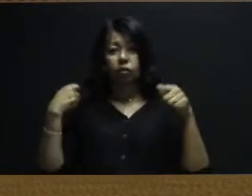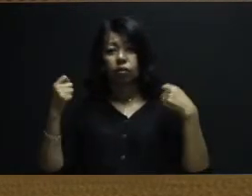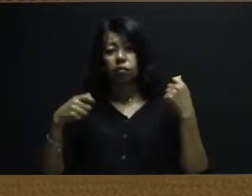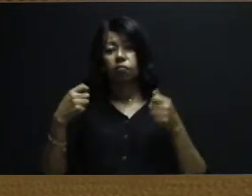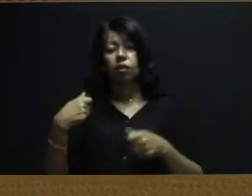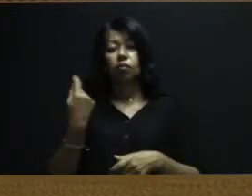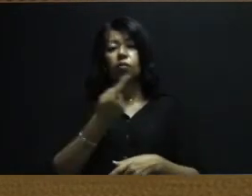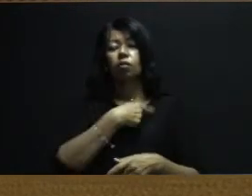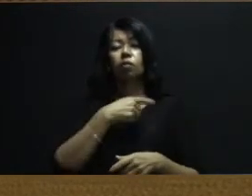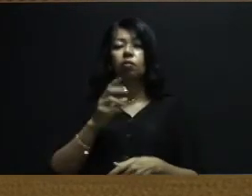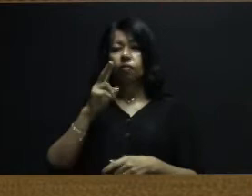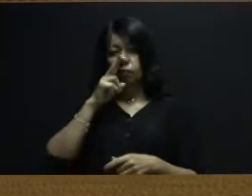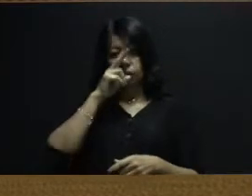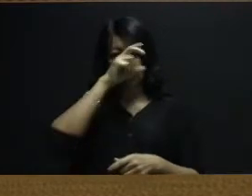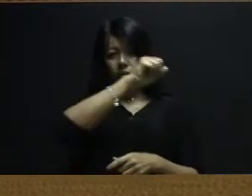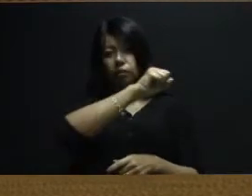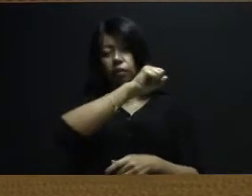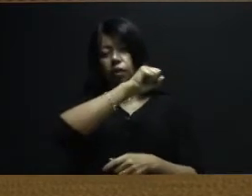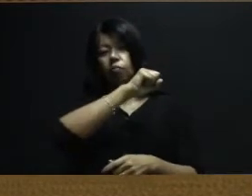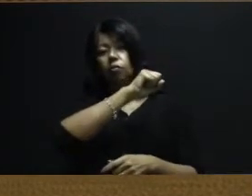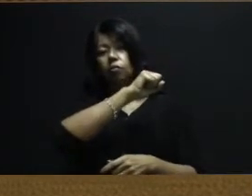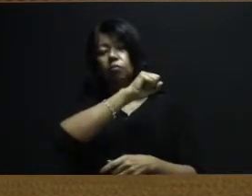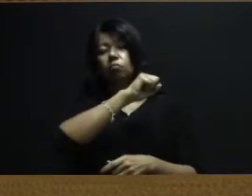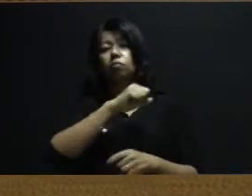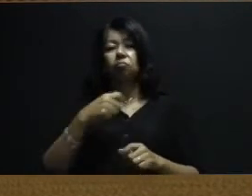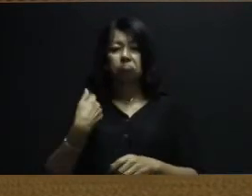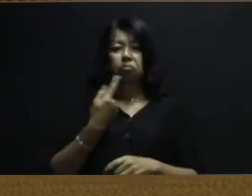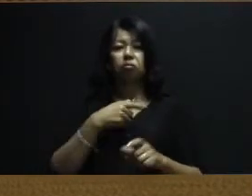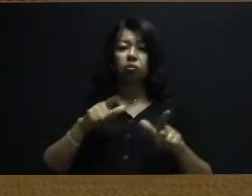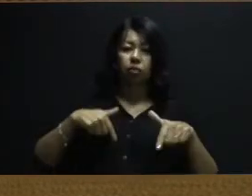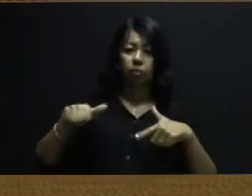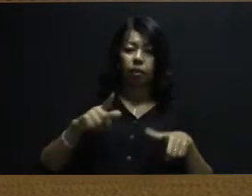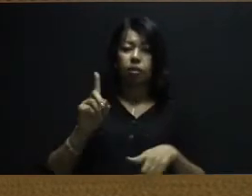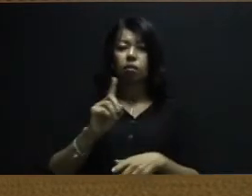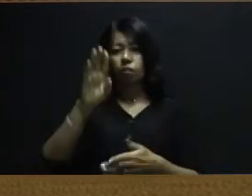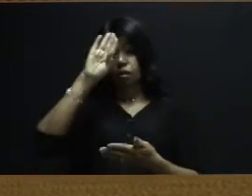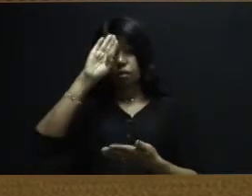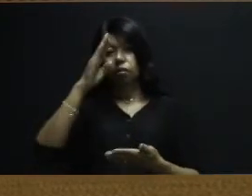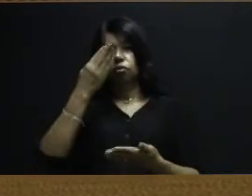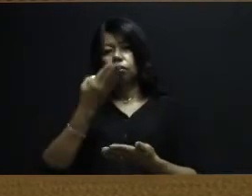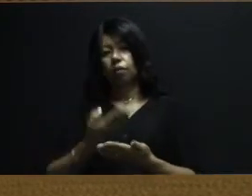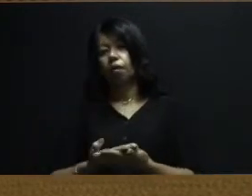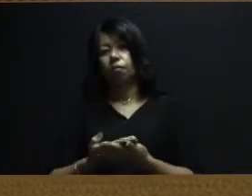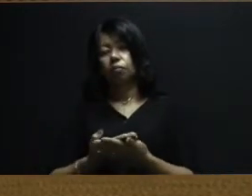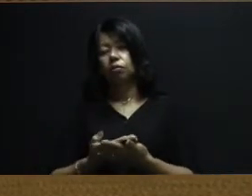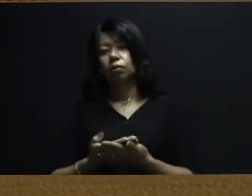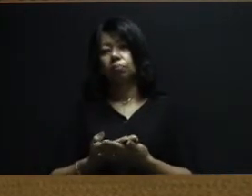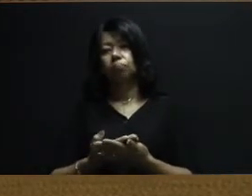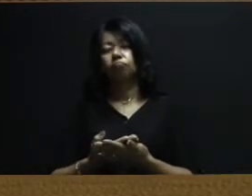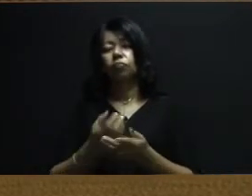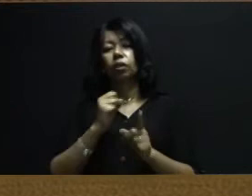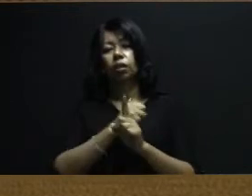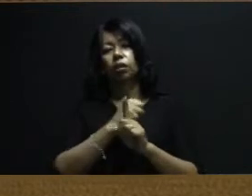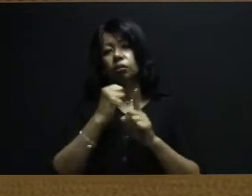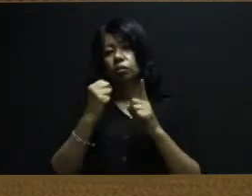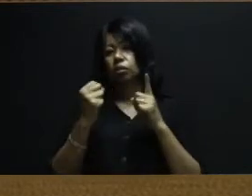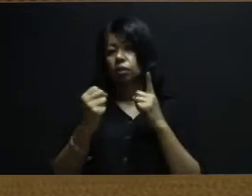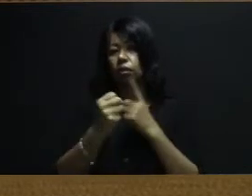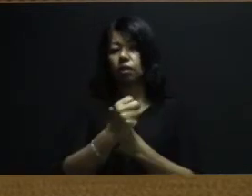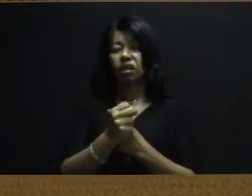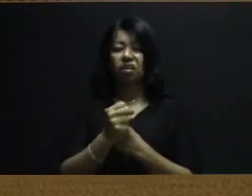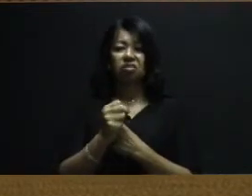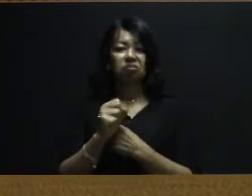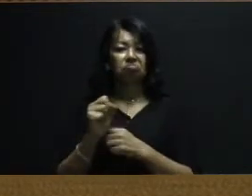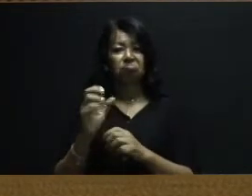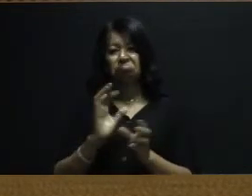que fortalecemos a nossa profissão. Se nós não acreditarmos nela, a sociedade menos